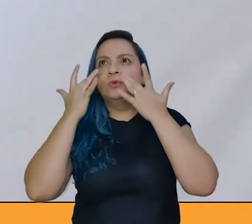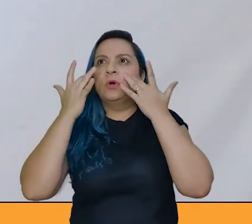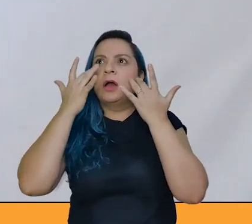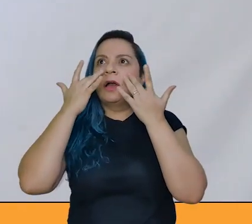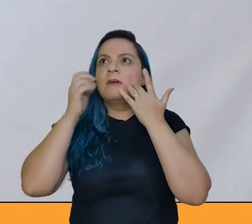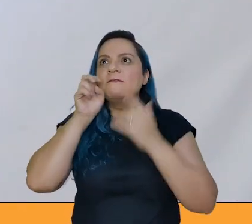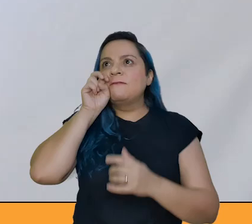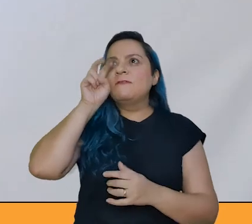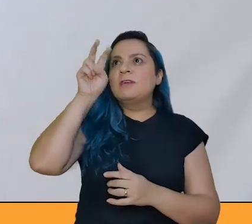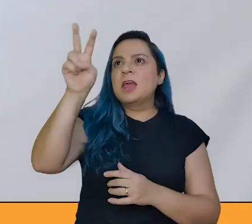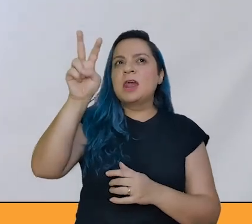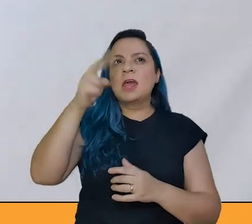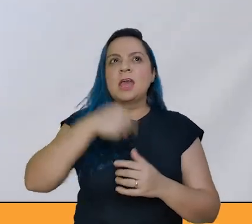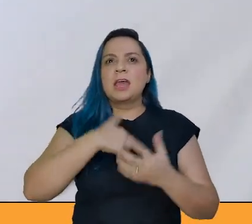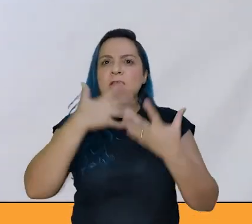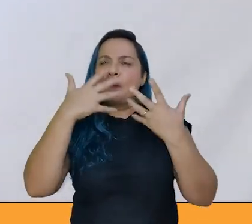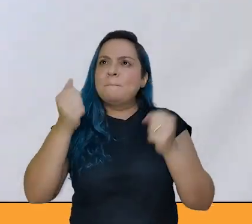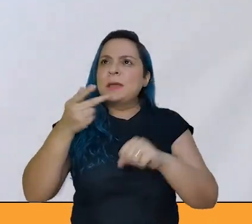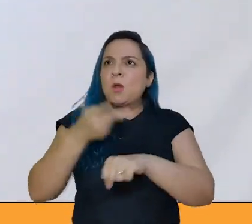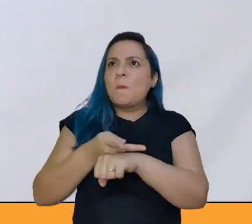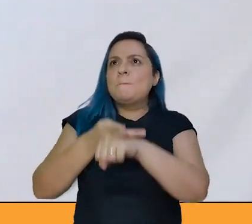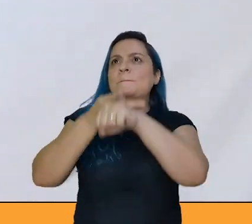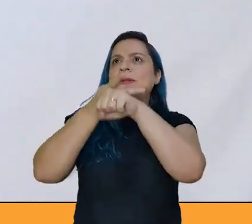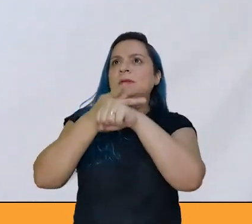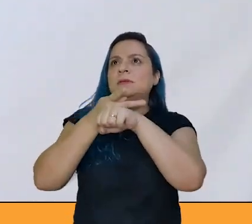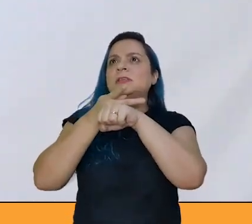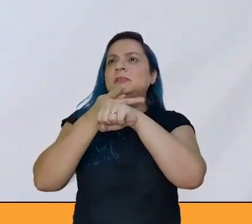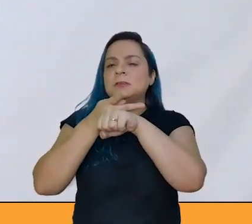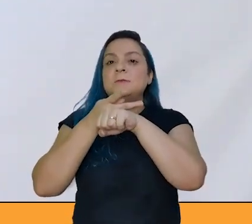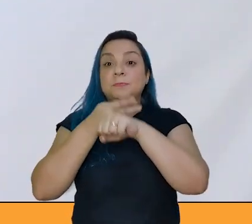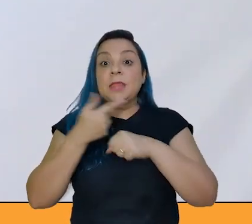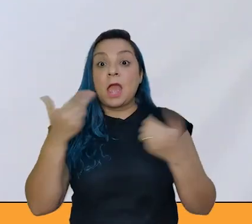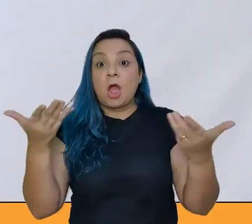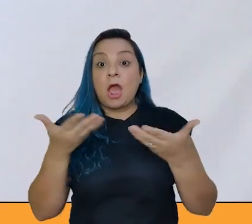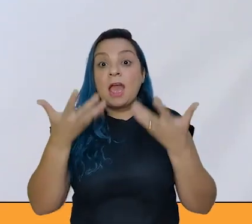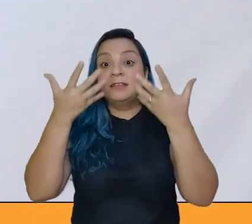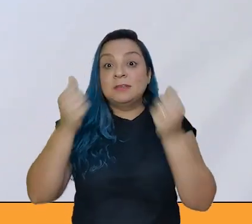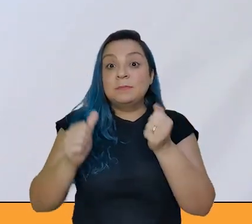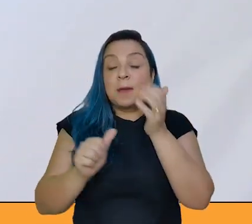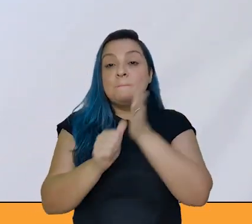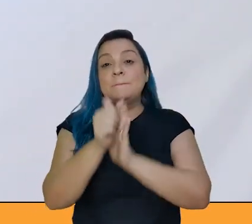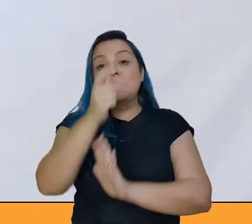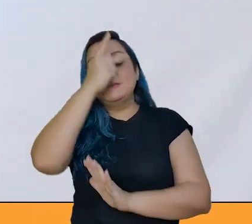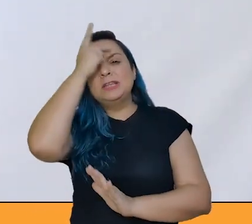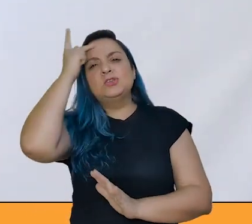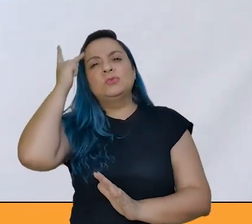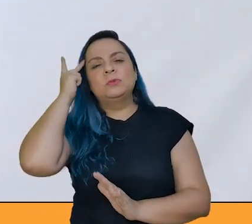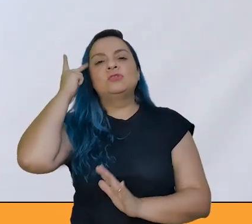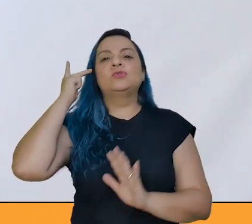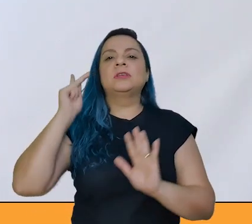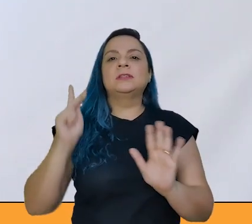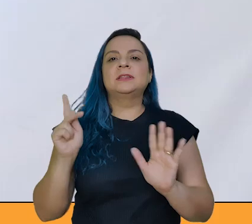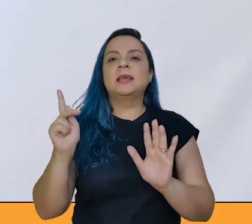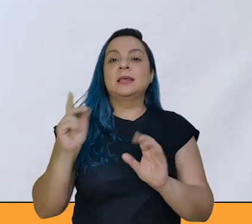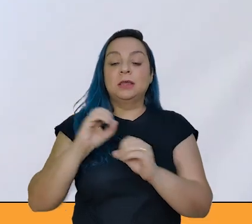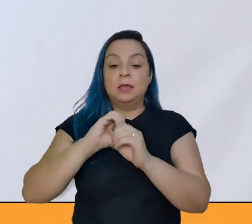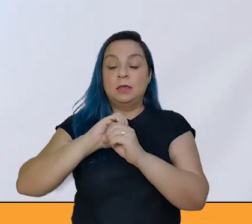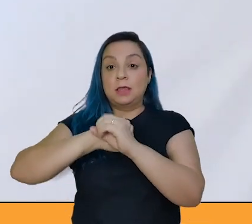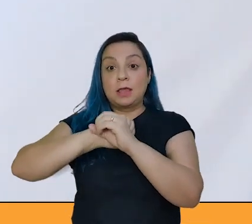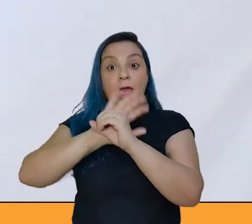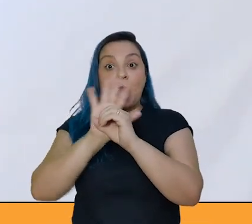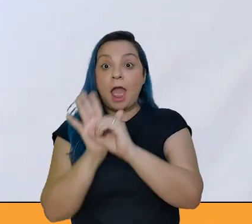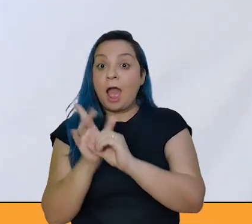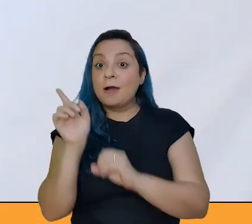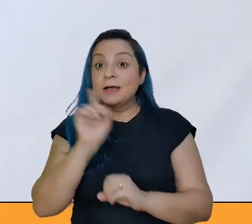e vê-la receber um prêmio, que recentemente ela recebeu um prêmio, foi a primeira pessoa não binária